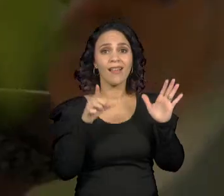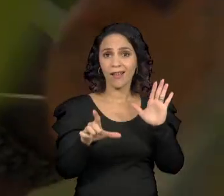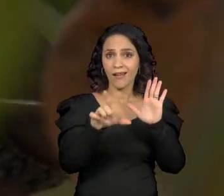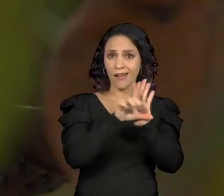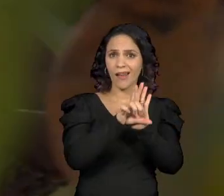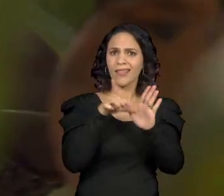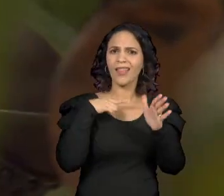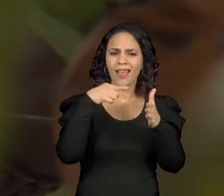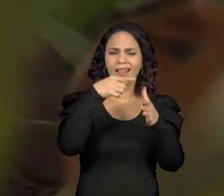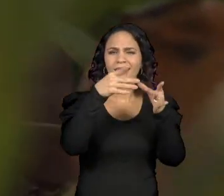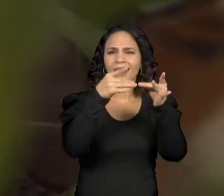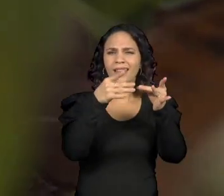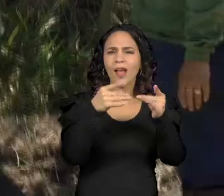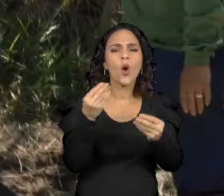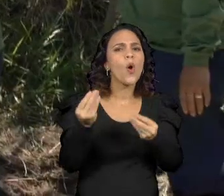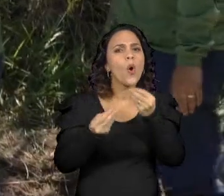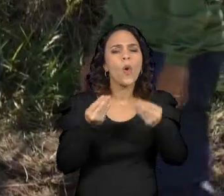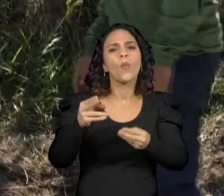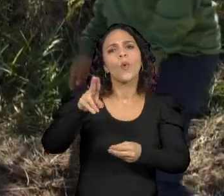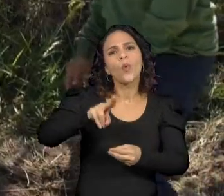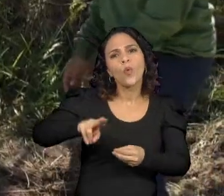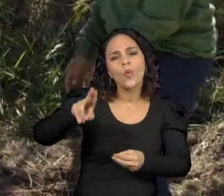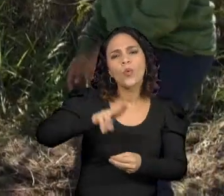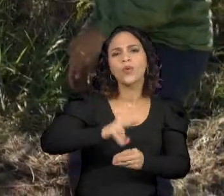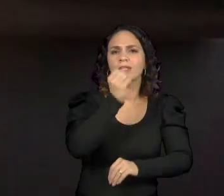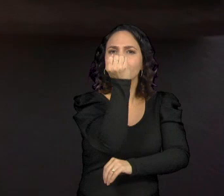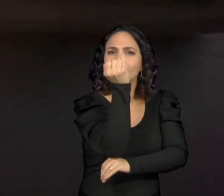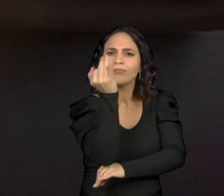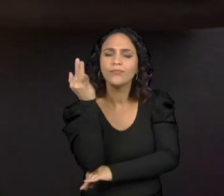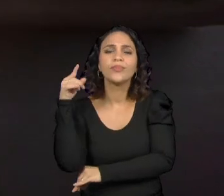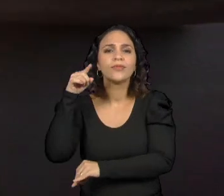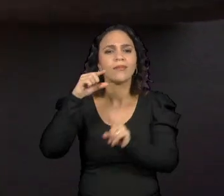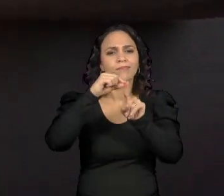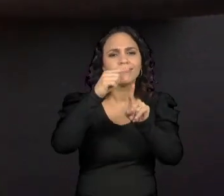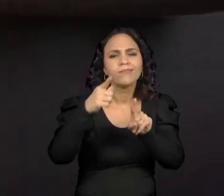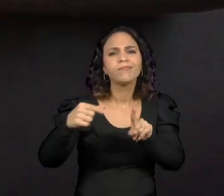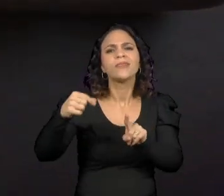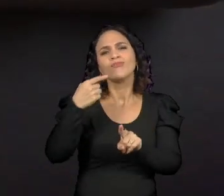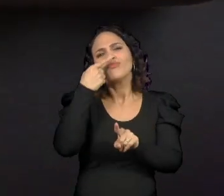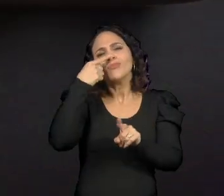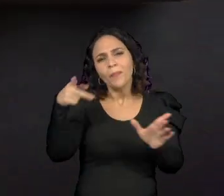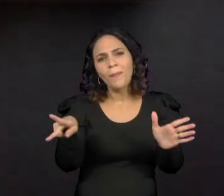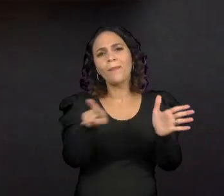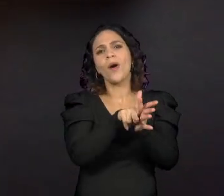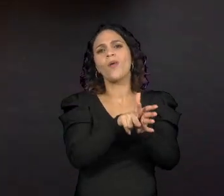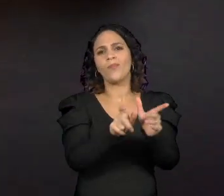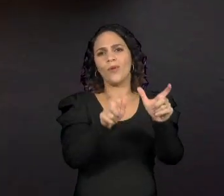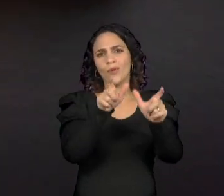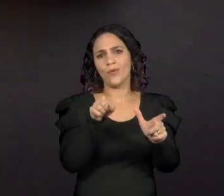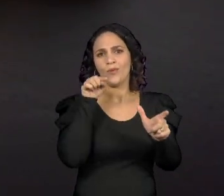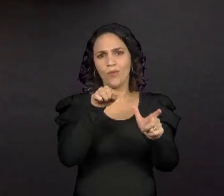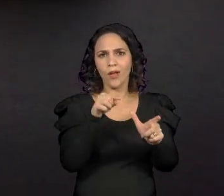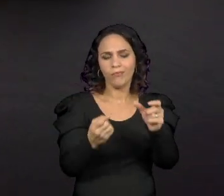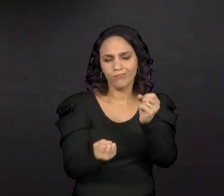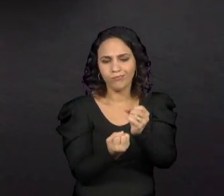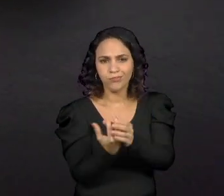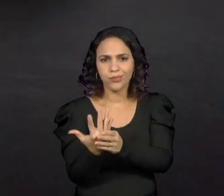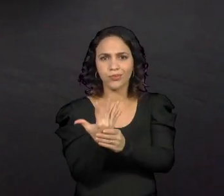o uso e a exploração da vegetação nativa do bioma. Então, desde então, né,